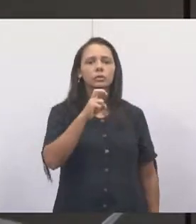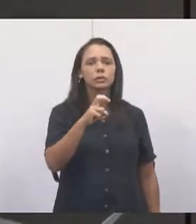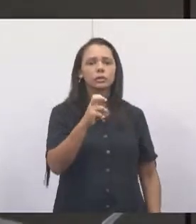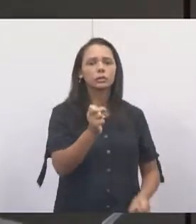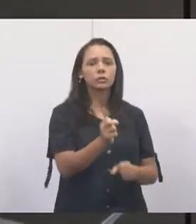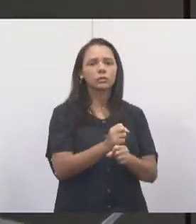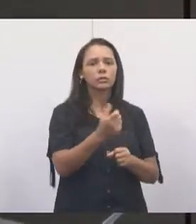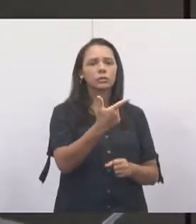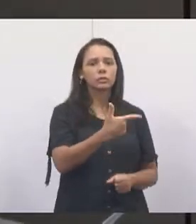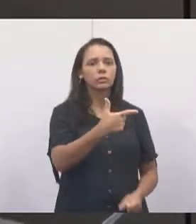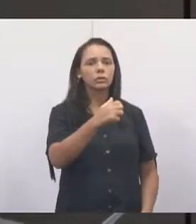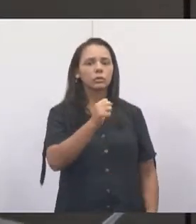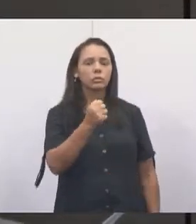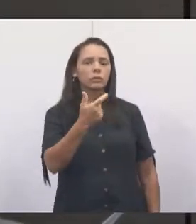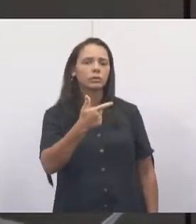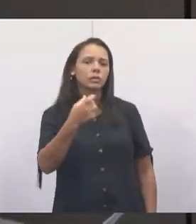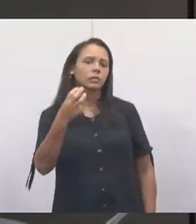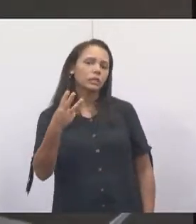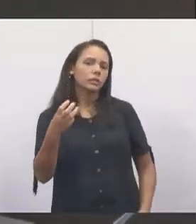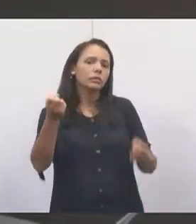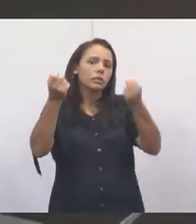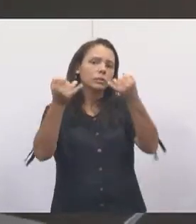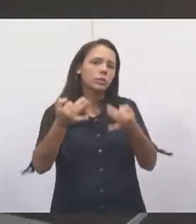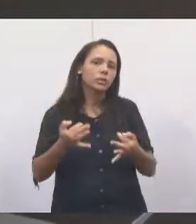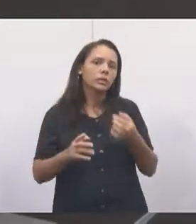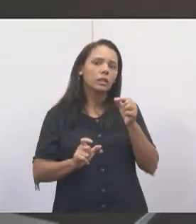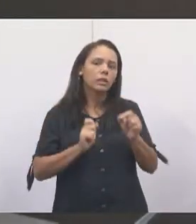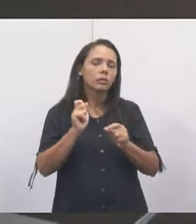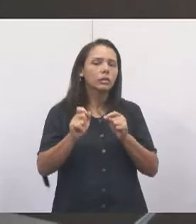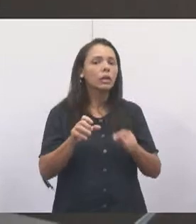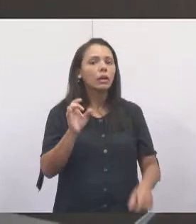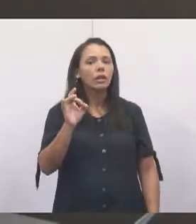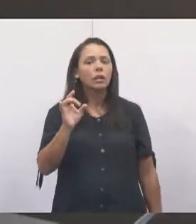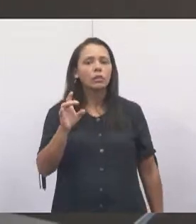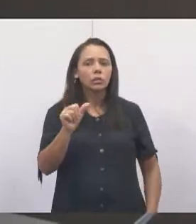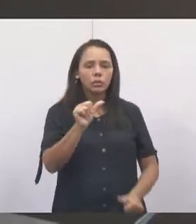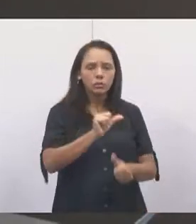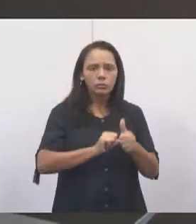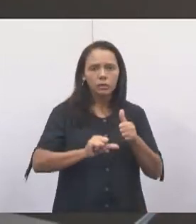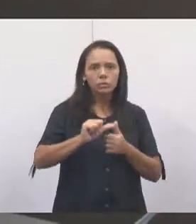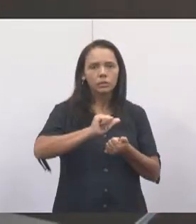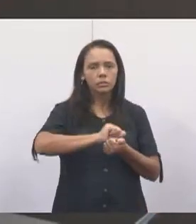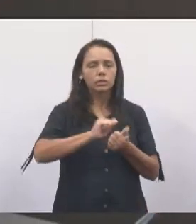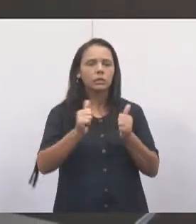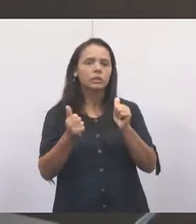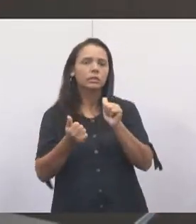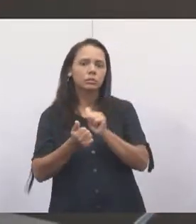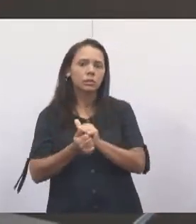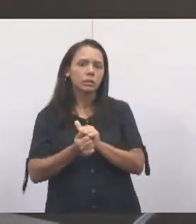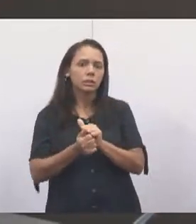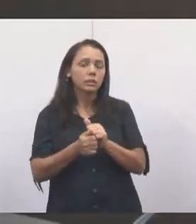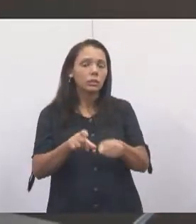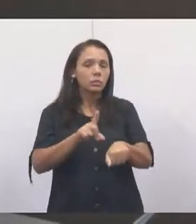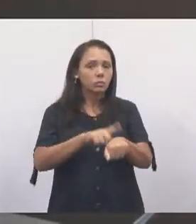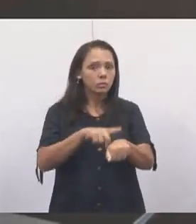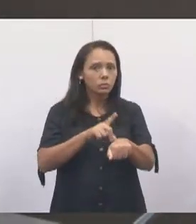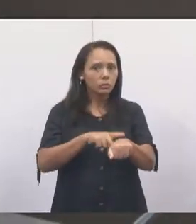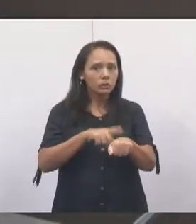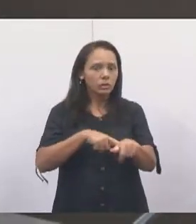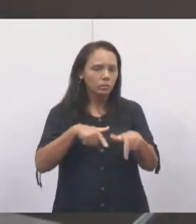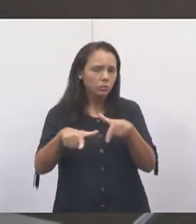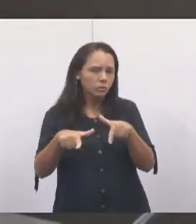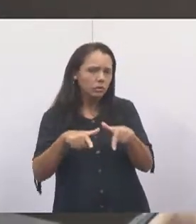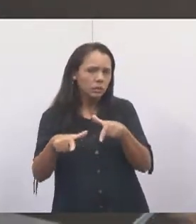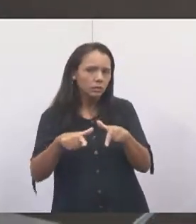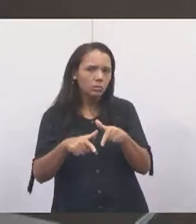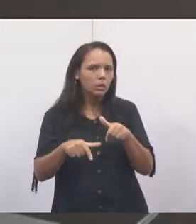uma atualização no tempo dos mandatos dos respectivos membros, passando de 3 para 4 anos, só para